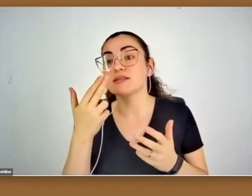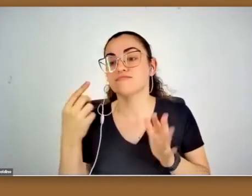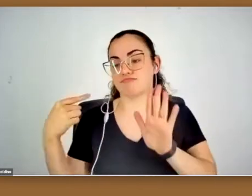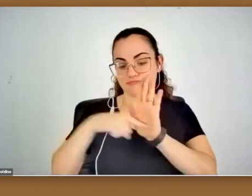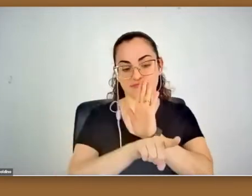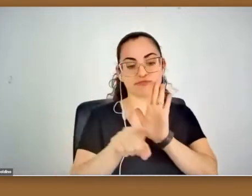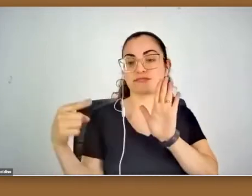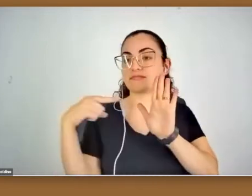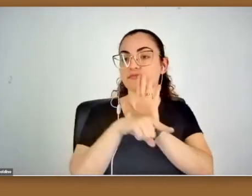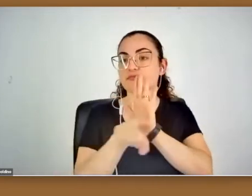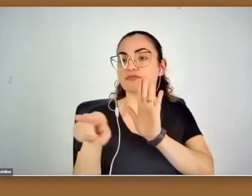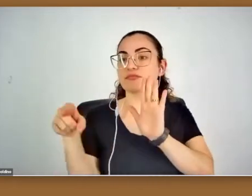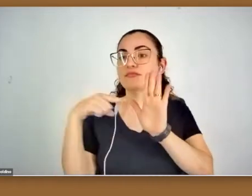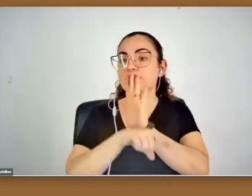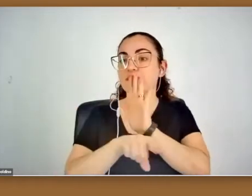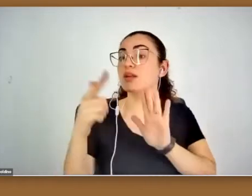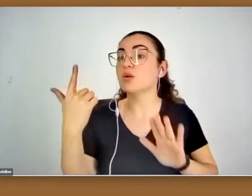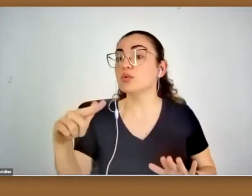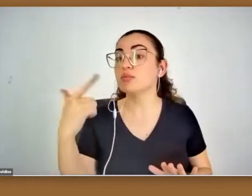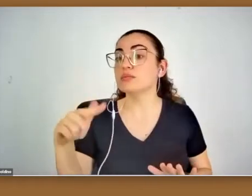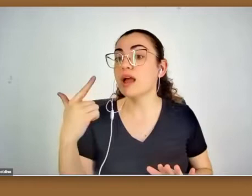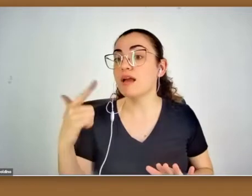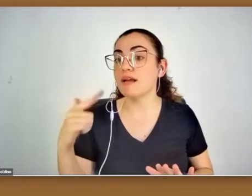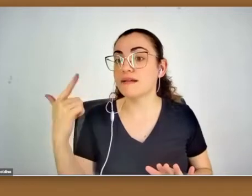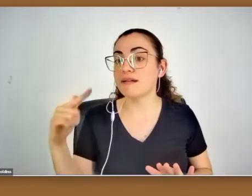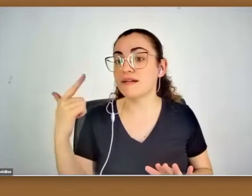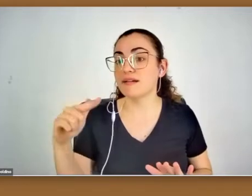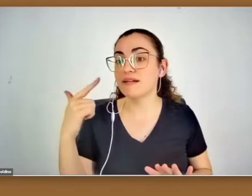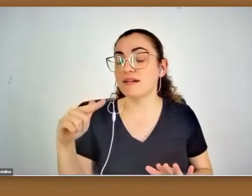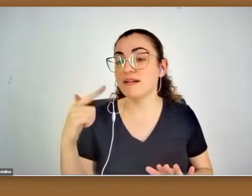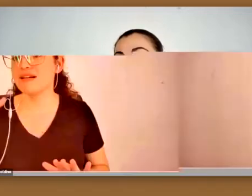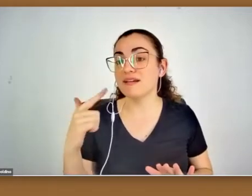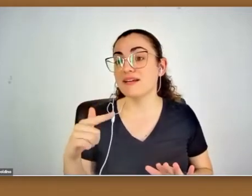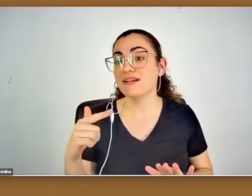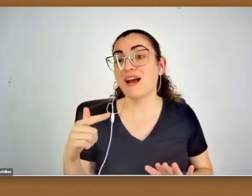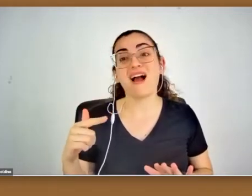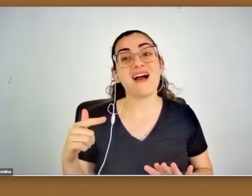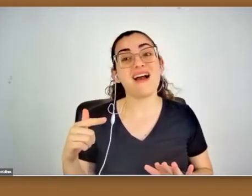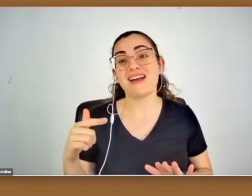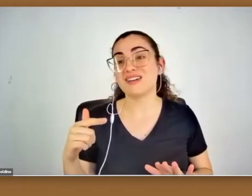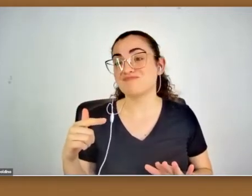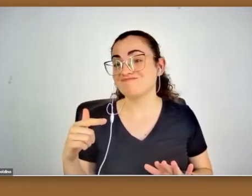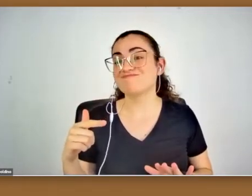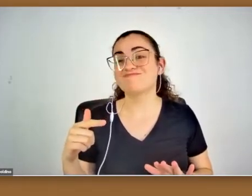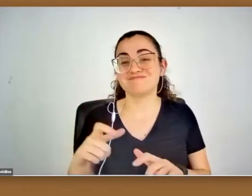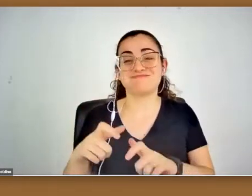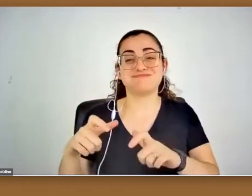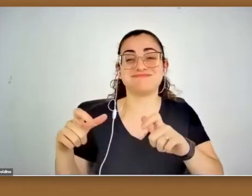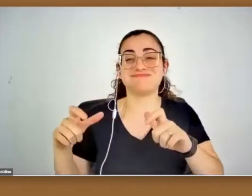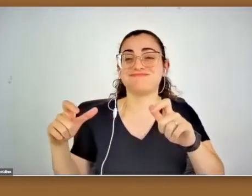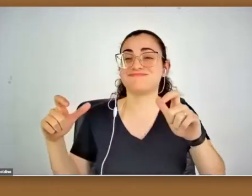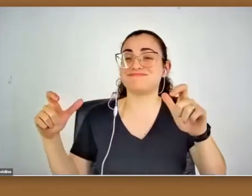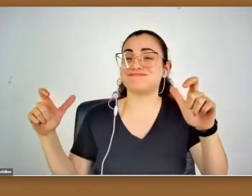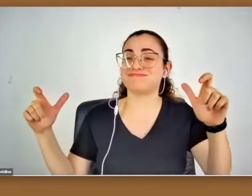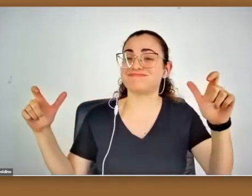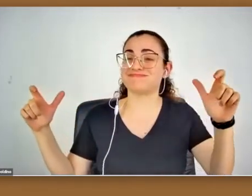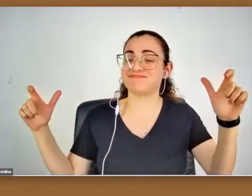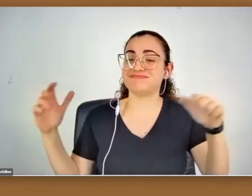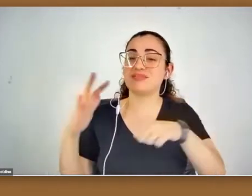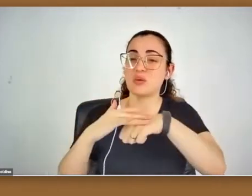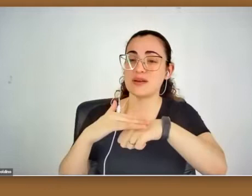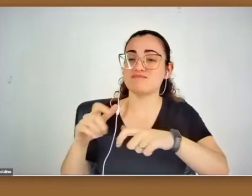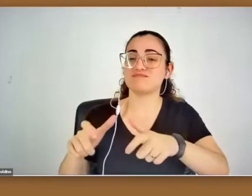essas pessoas, elas acabam sendo infectadas. Se é muita gente, você tem um aumento grande do número de casos. E aí, como ele